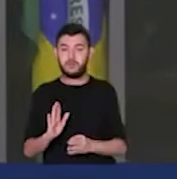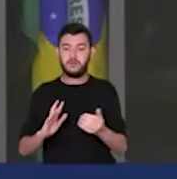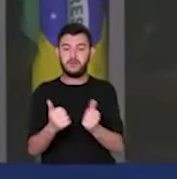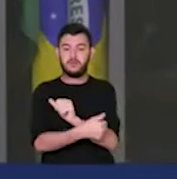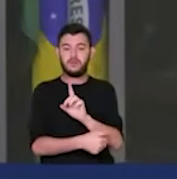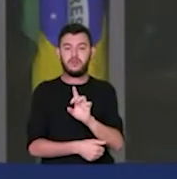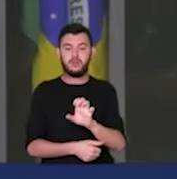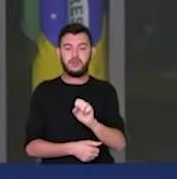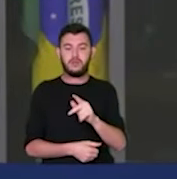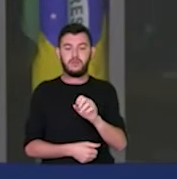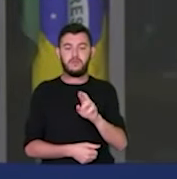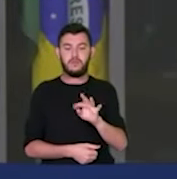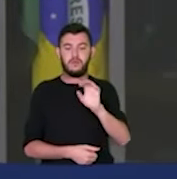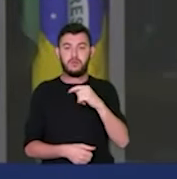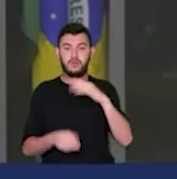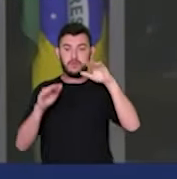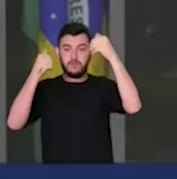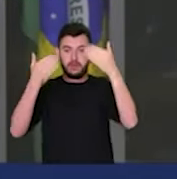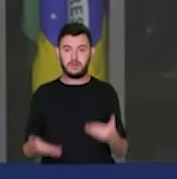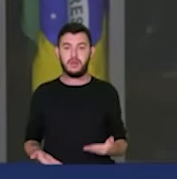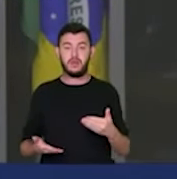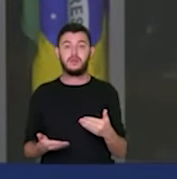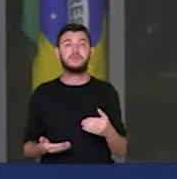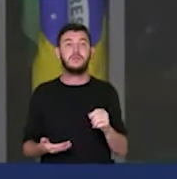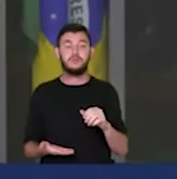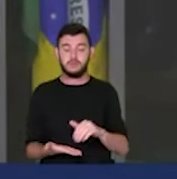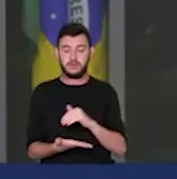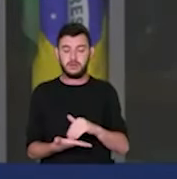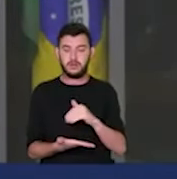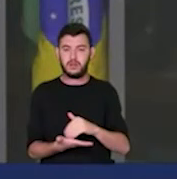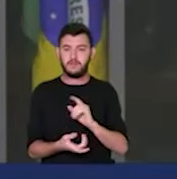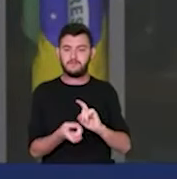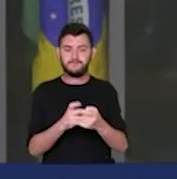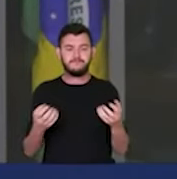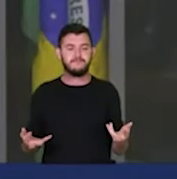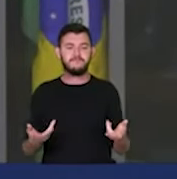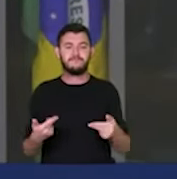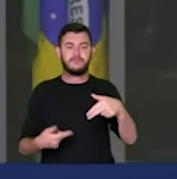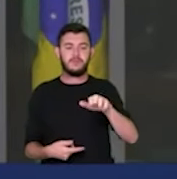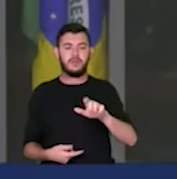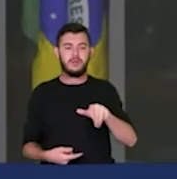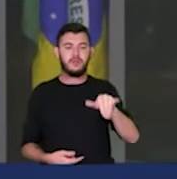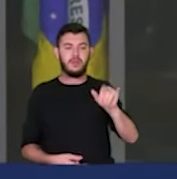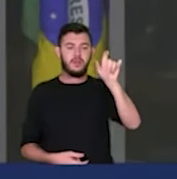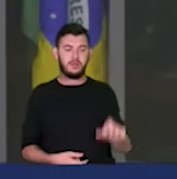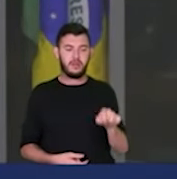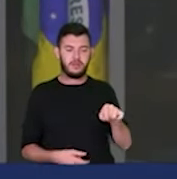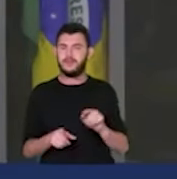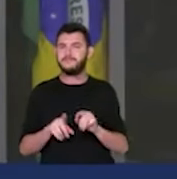homenagem a Lindbergh Aziz por ser um secretário executivo fabuloso, apaixonado pelo que